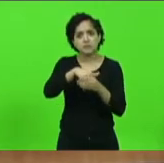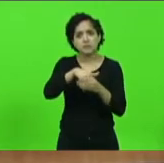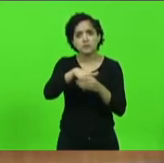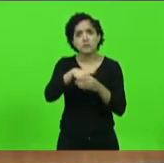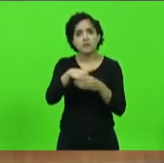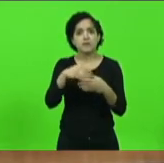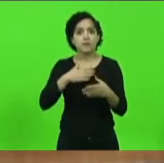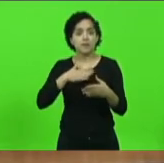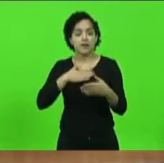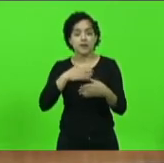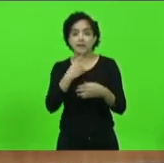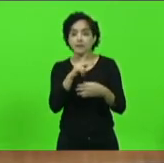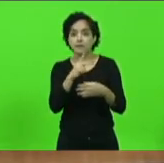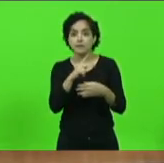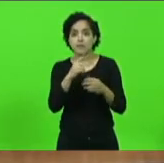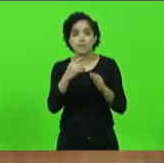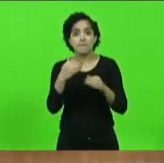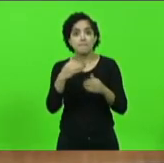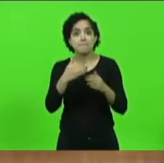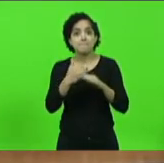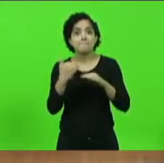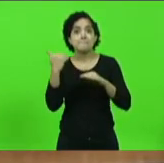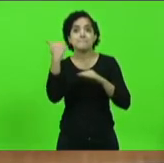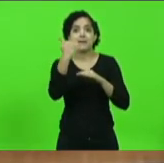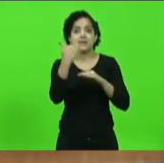ele mais salário.